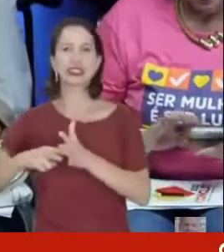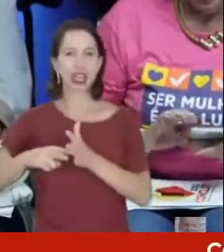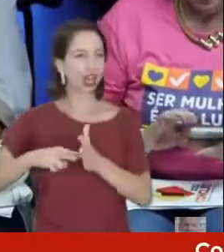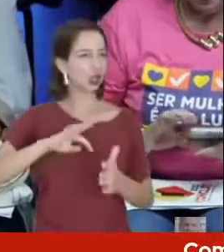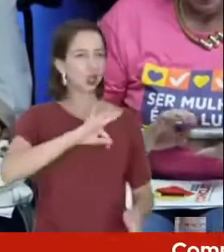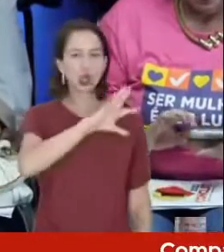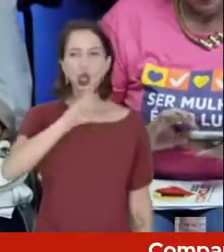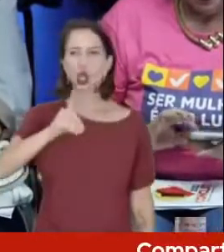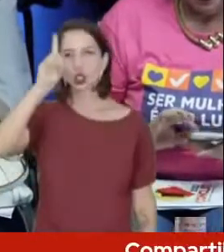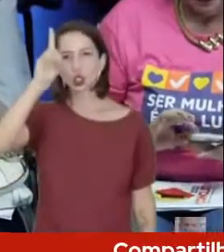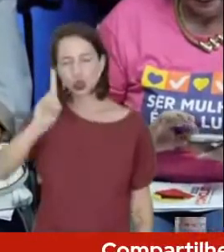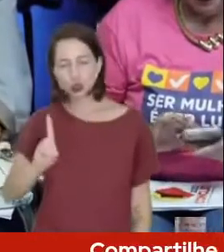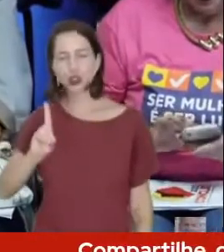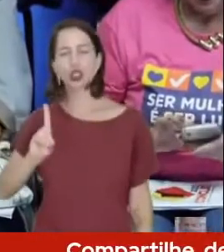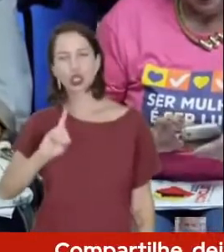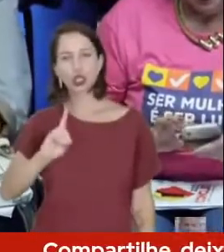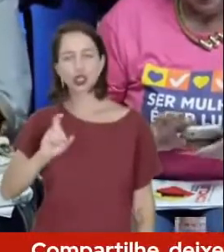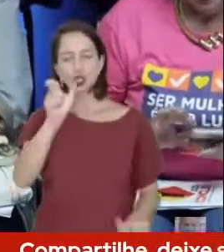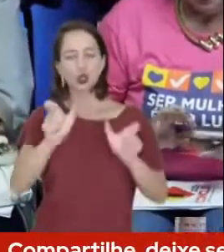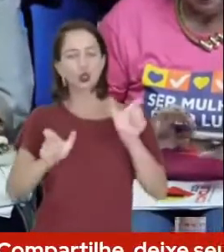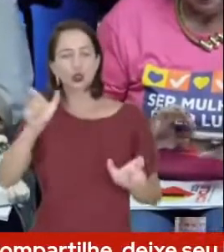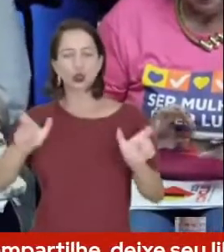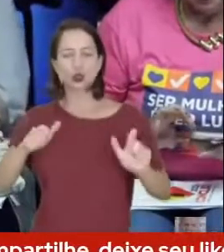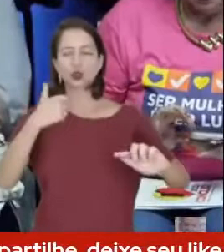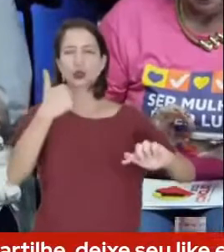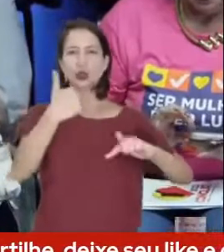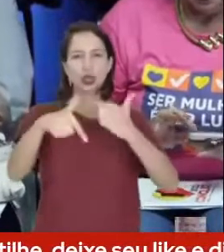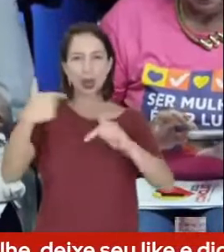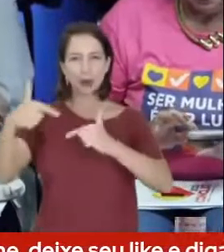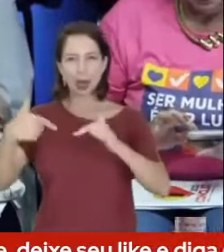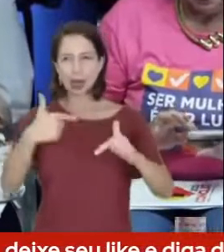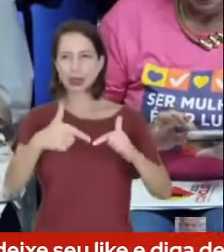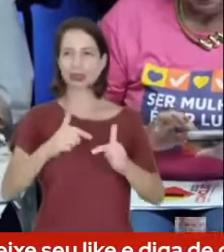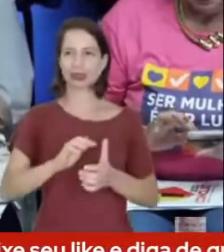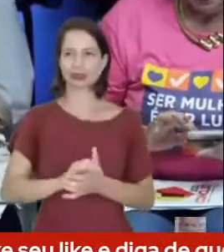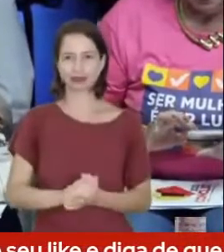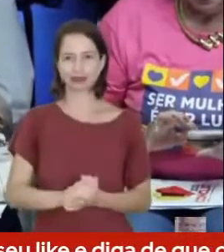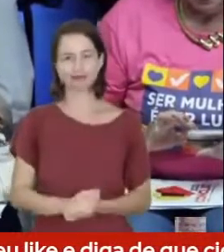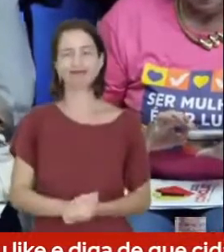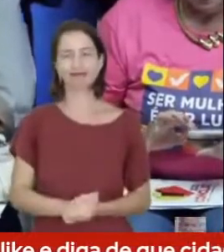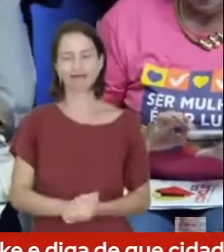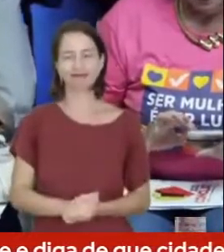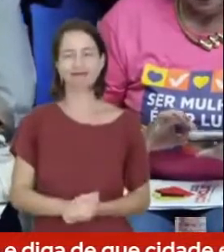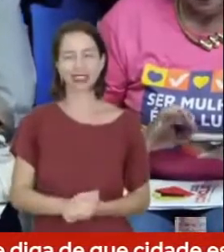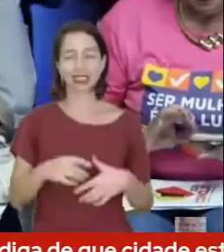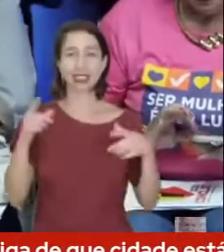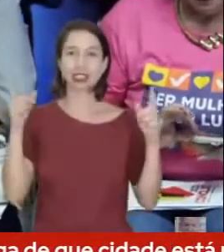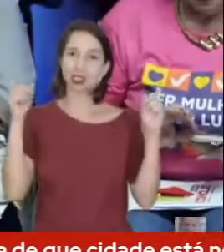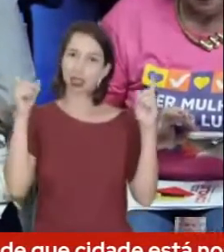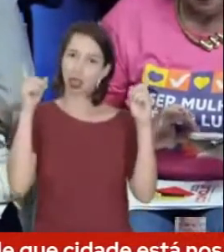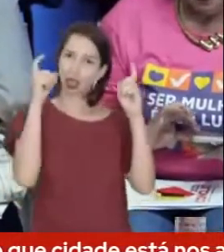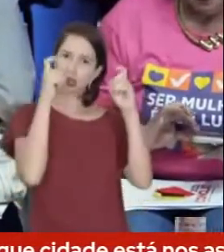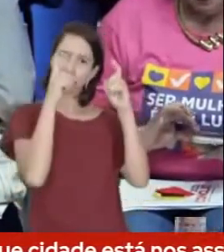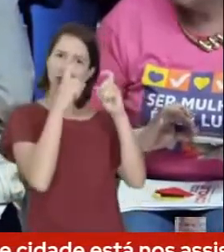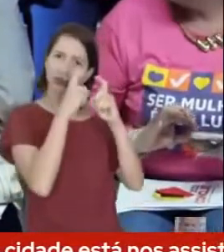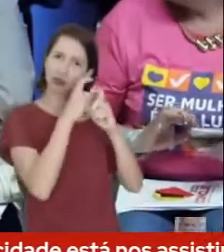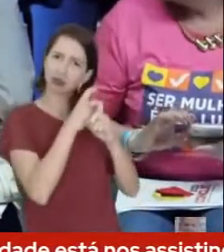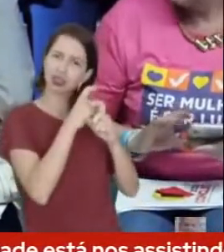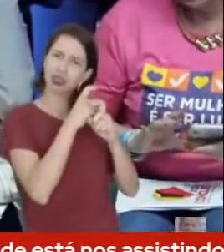Para começar essa conversa, é meio difícil, né? Porque falar do negro